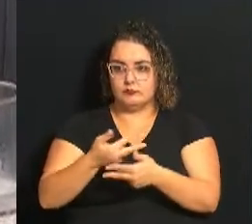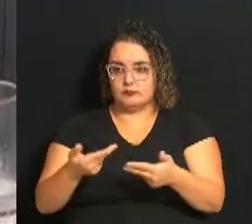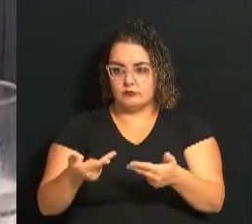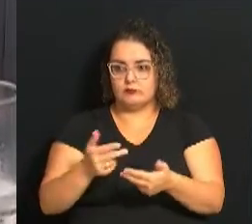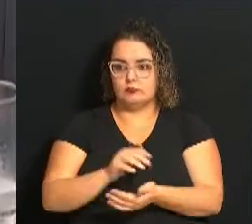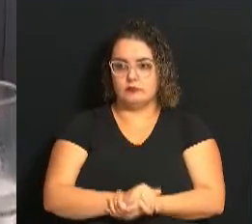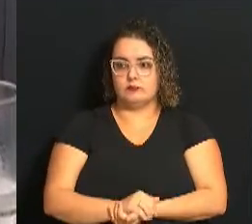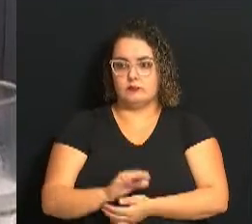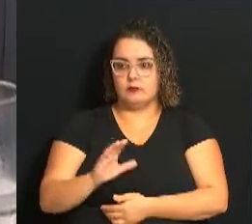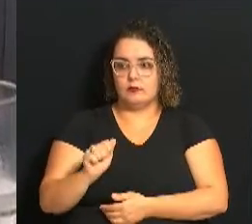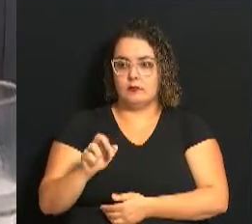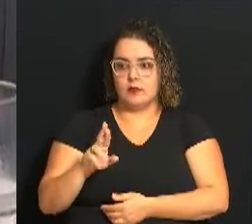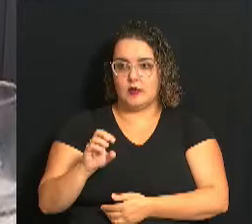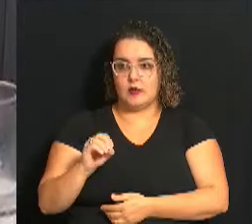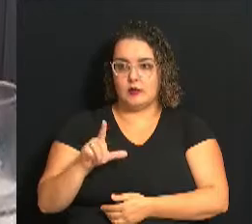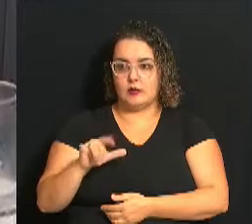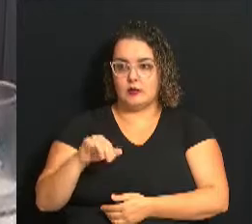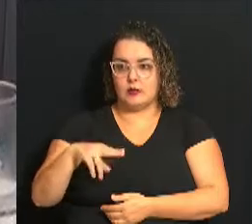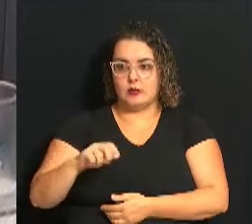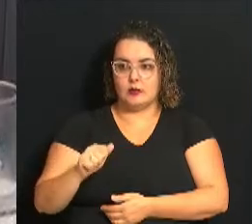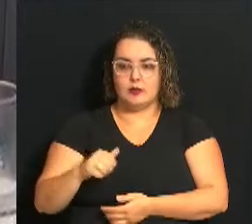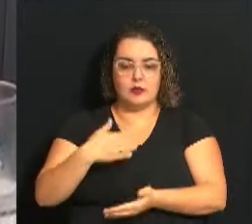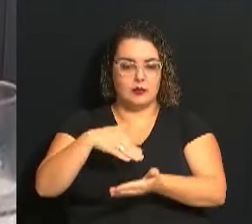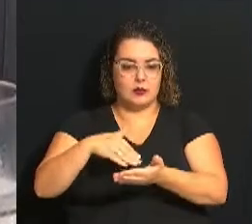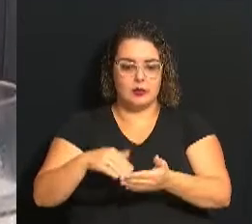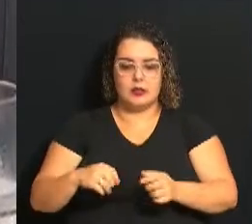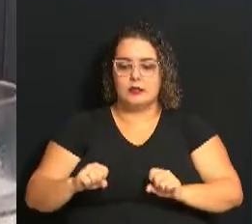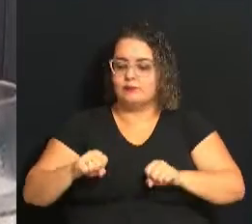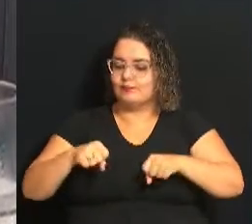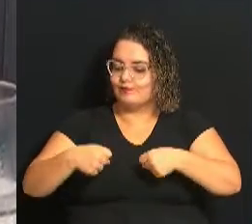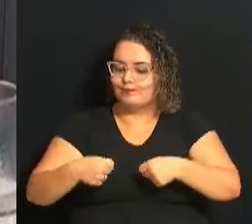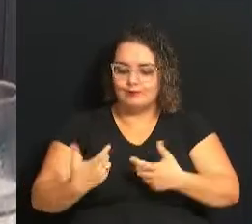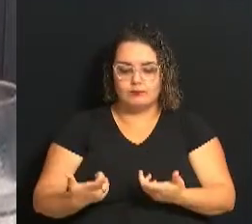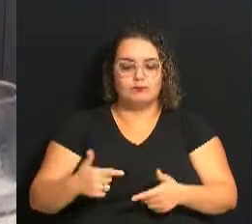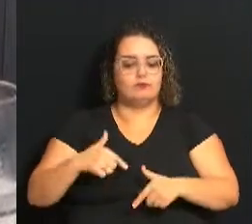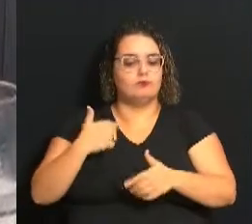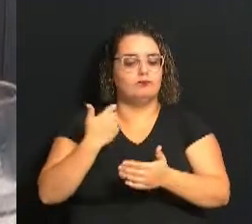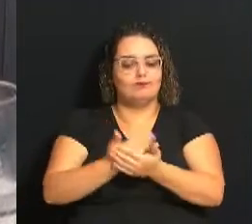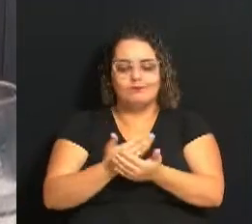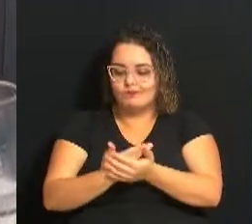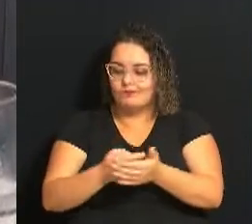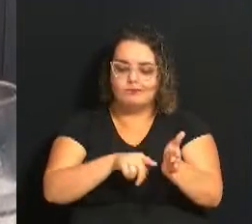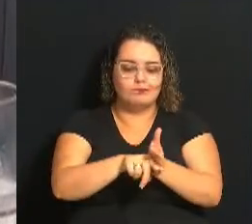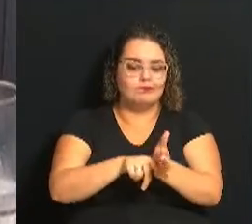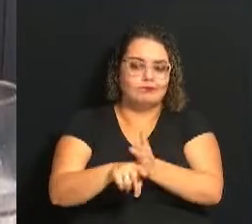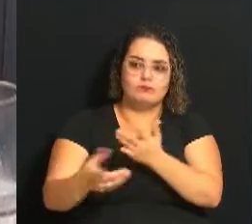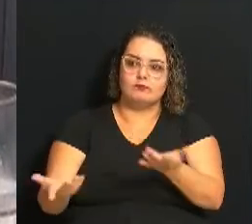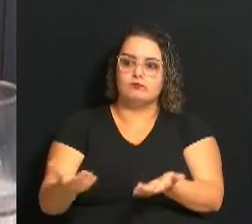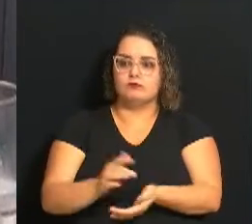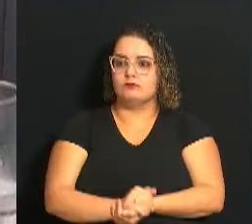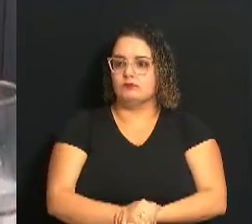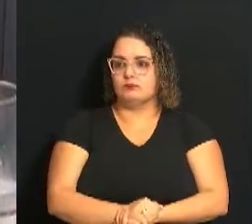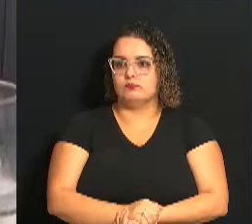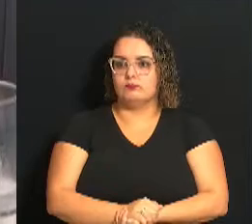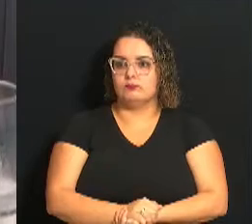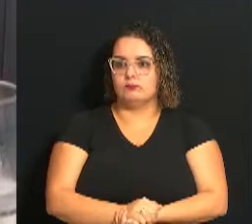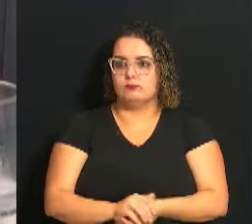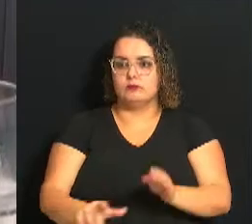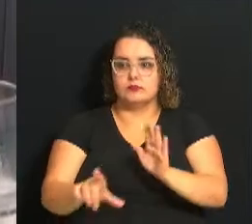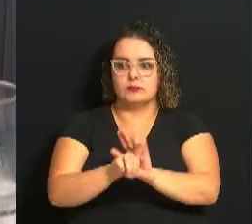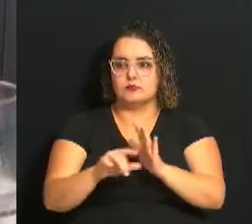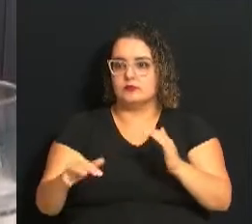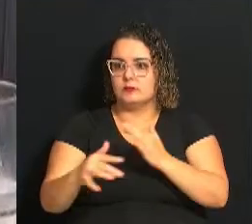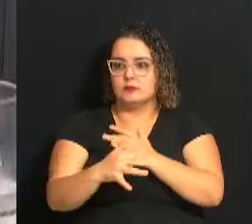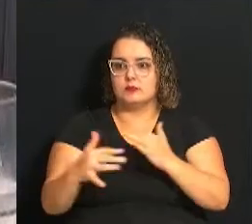Carolina, secretária, está aqui, tem se debruçado diariamente sobre... Né, não precisa nem falar, né, a legislação urbana é algo muito complexo,